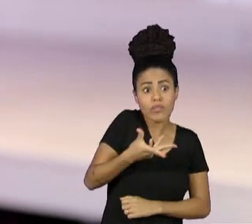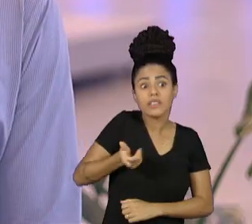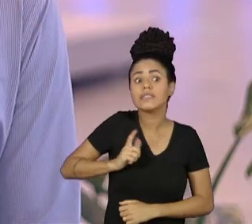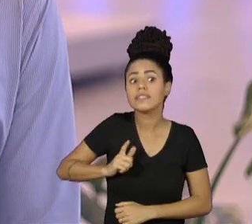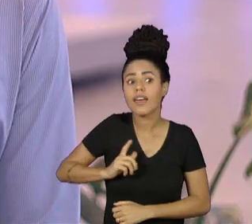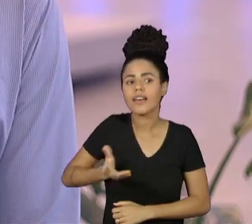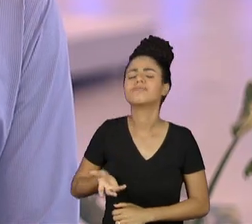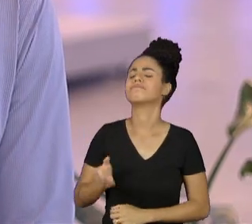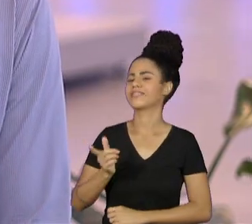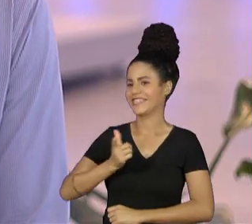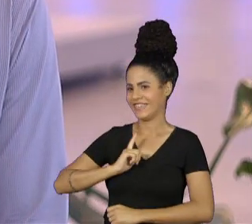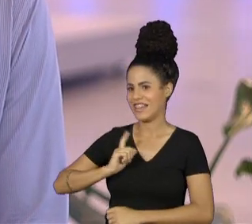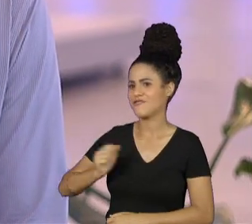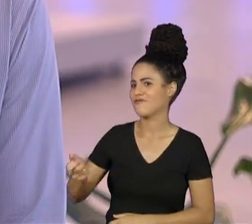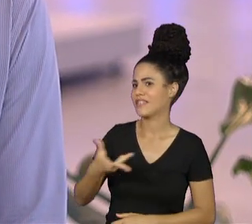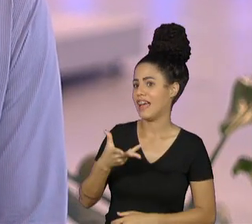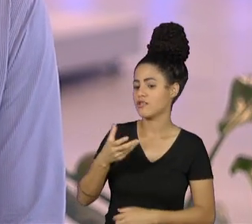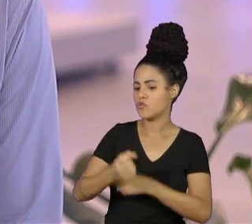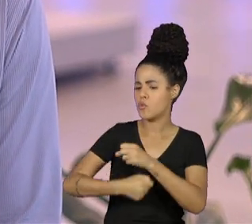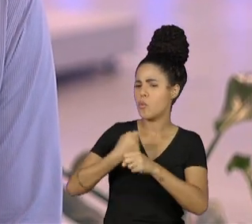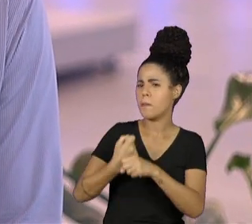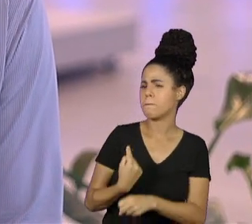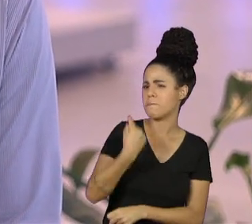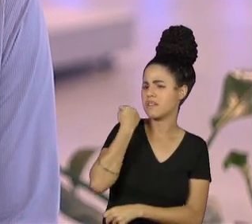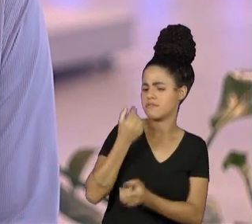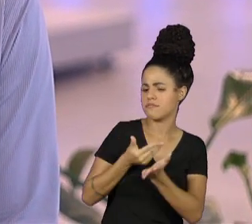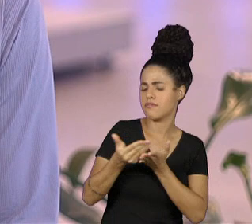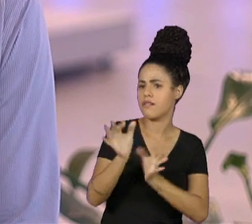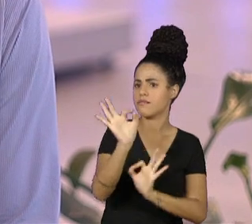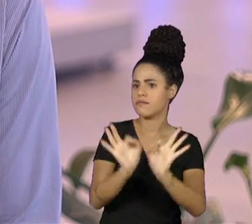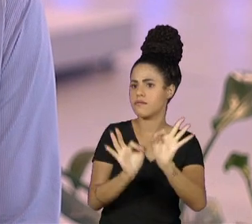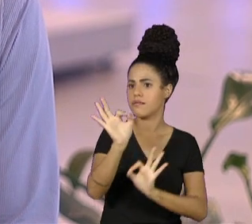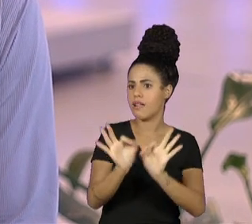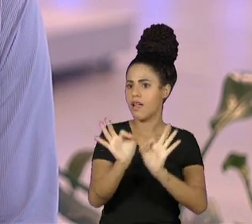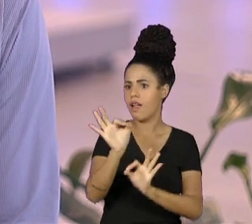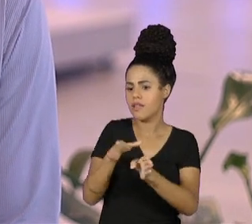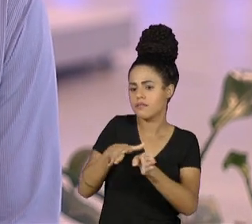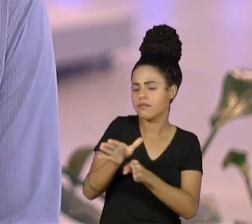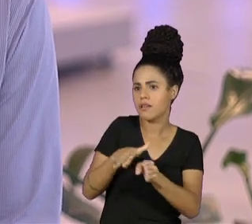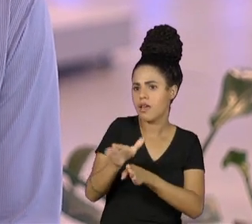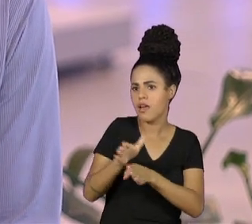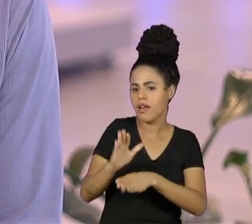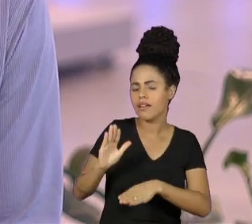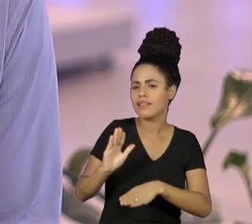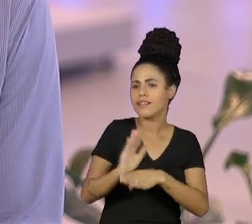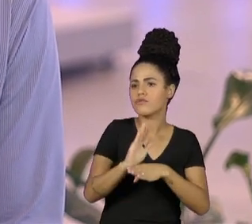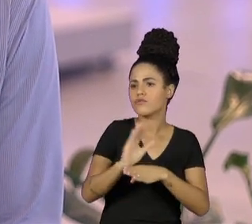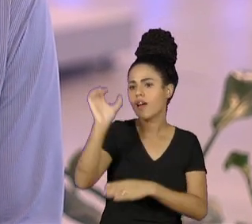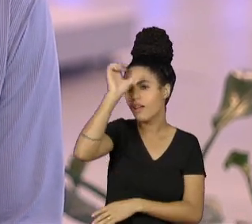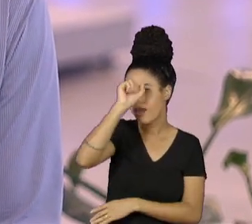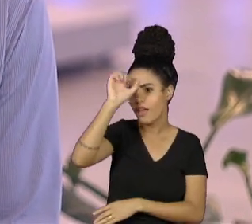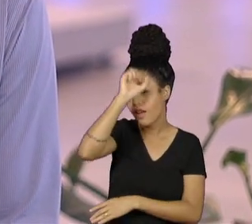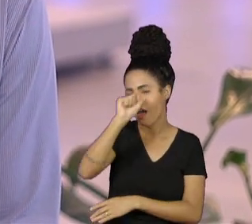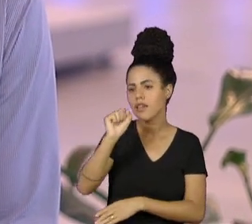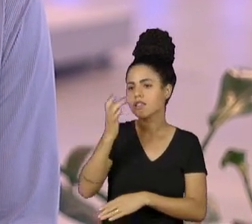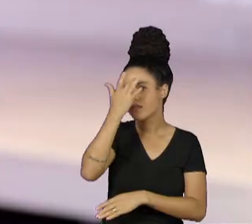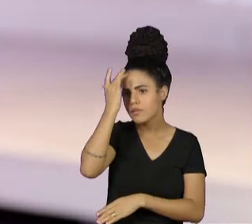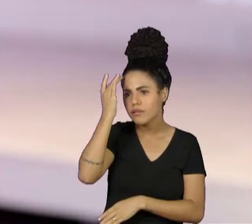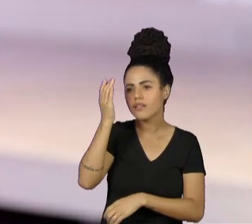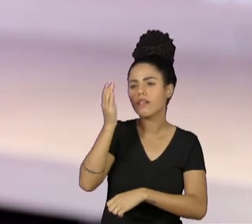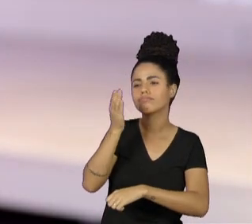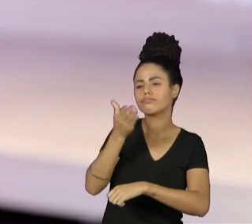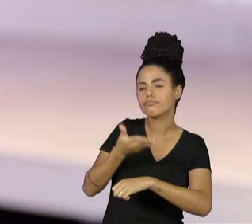temos mais novidades. No ano passado, nós começamos com um programa de mentoria para estágio, né? Onde nós triplicamos a participação